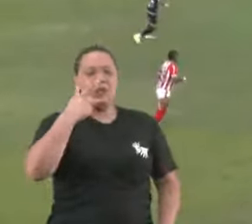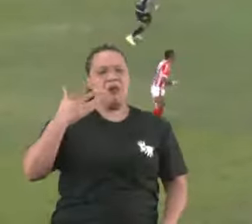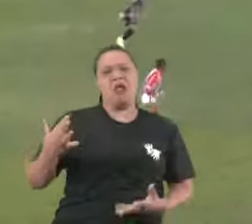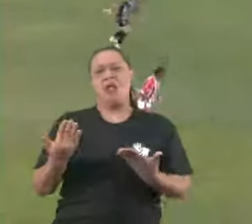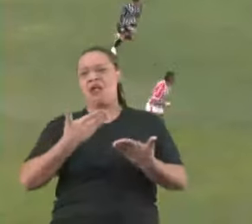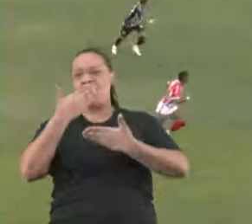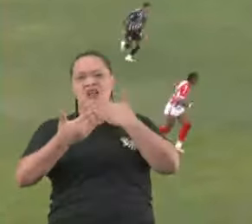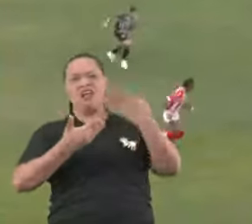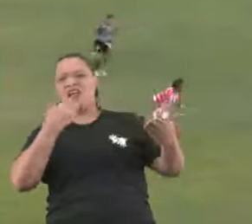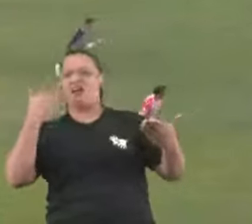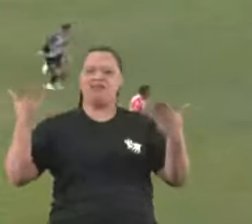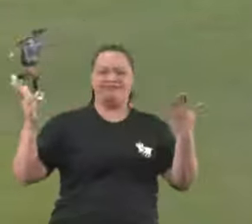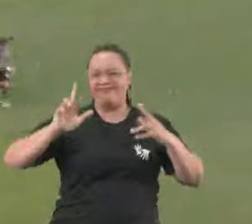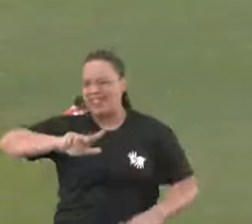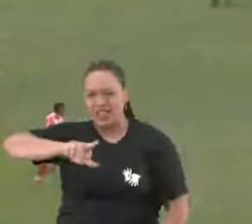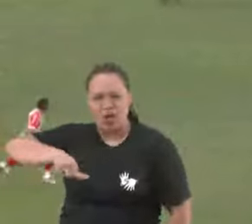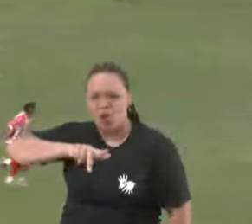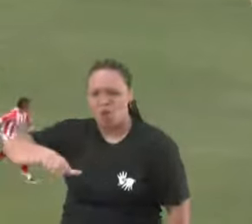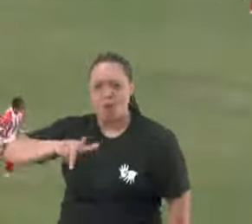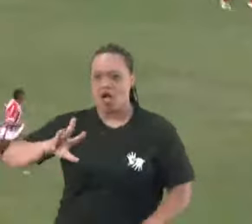Piruleibe.